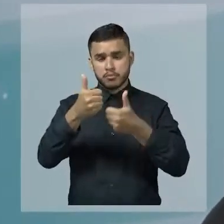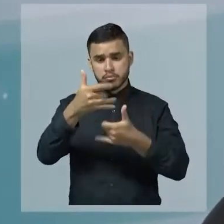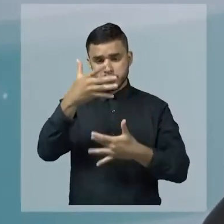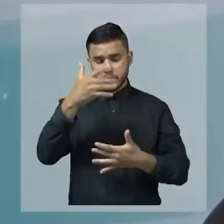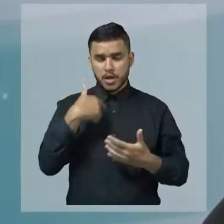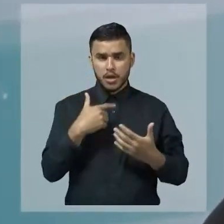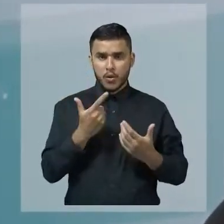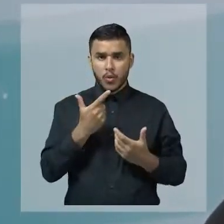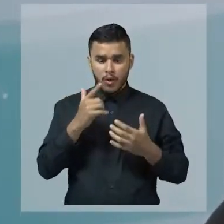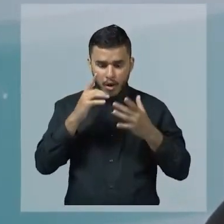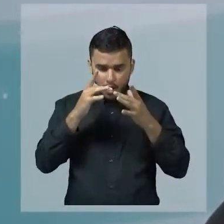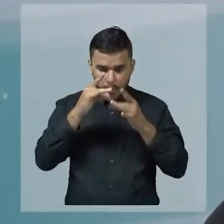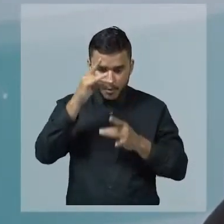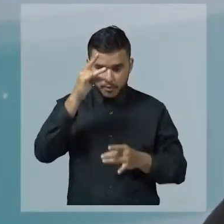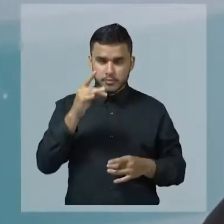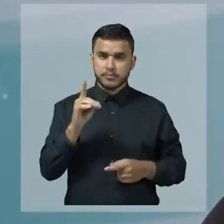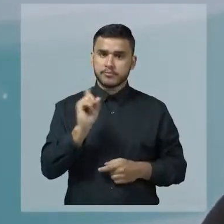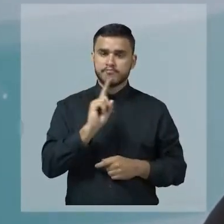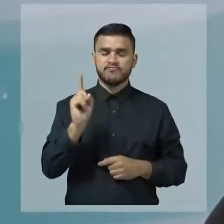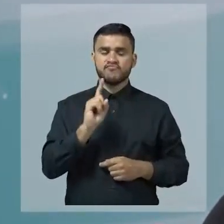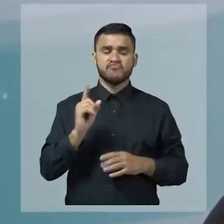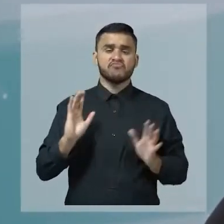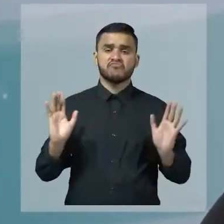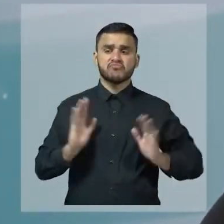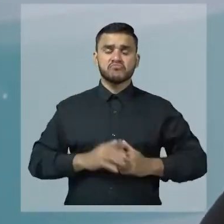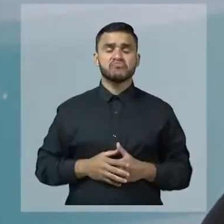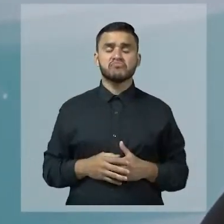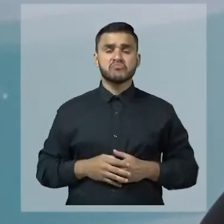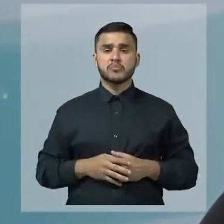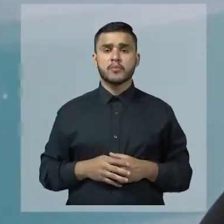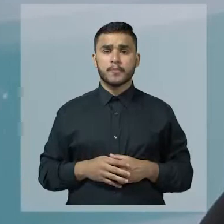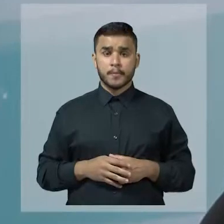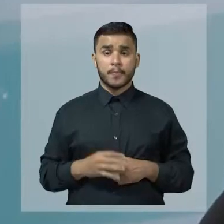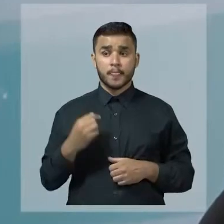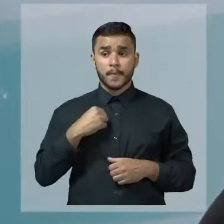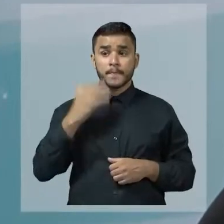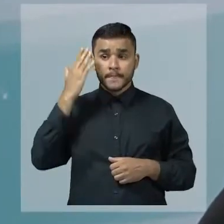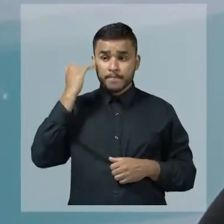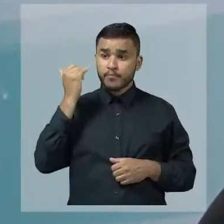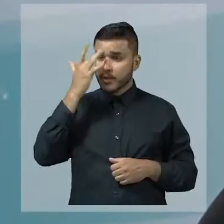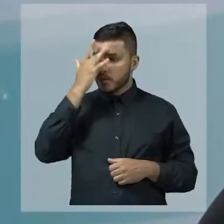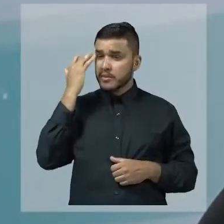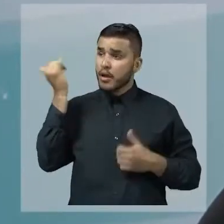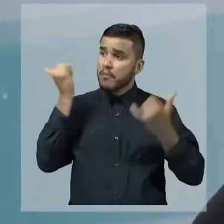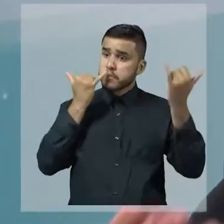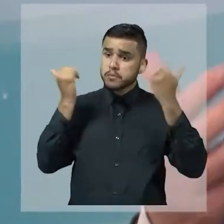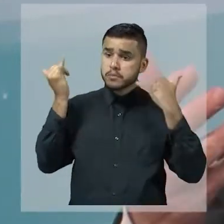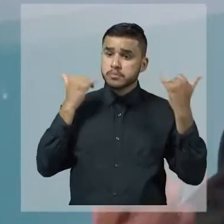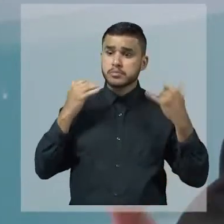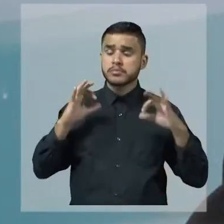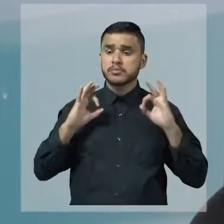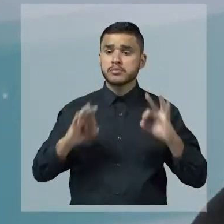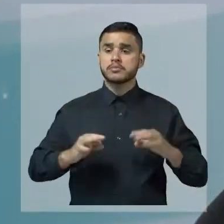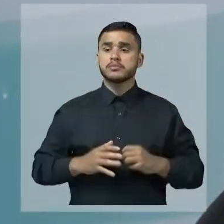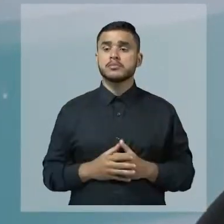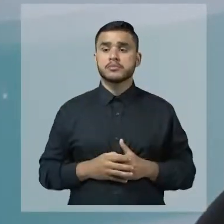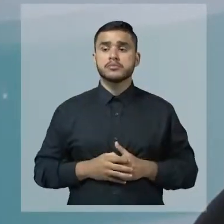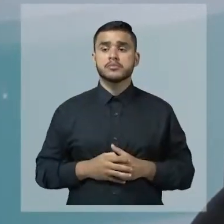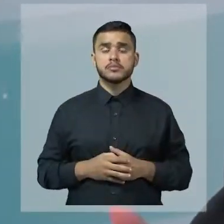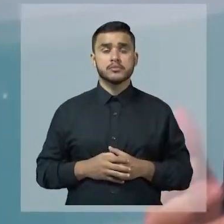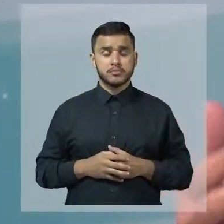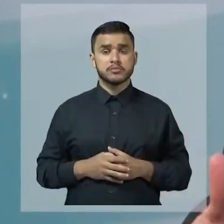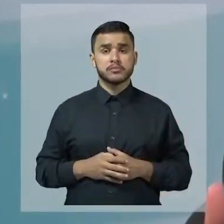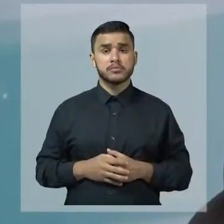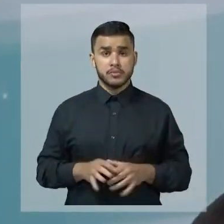expert na matéria. Mas, pelo que eu ouço falar, ouço me dizerem é